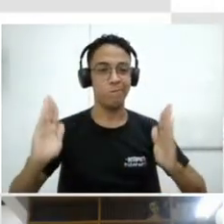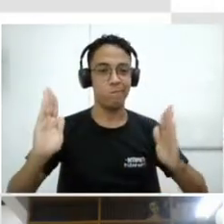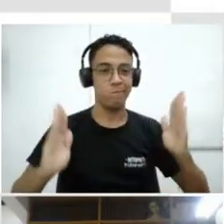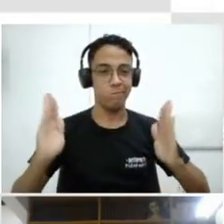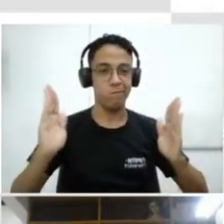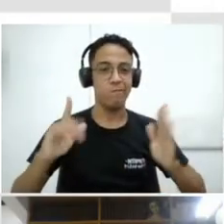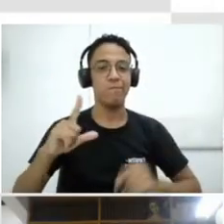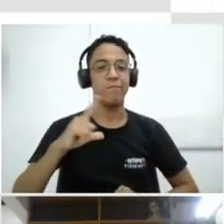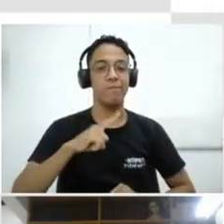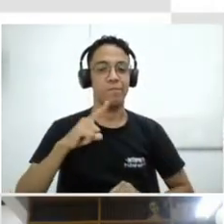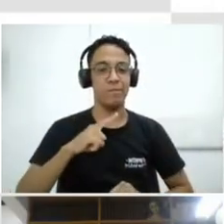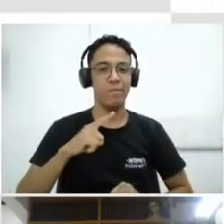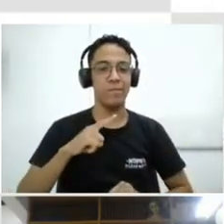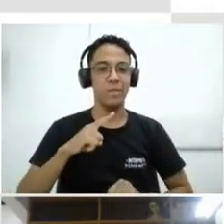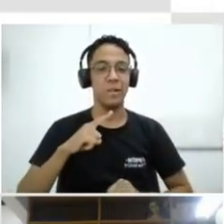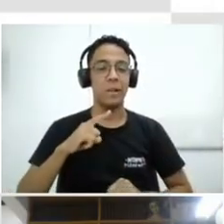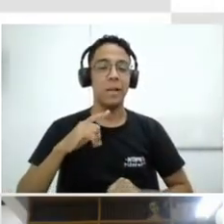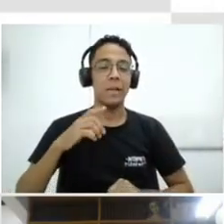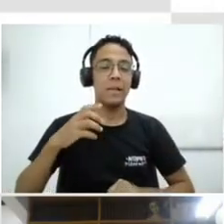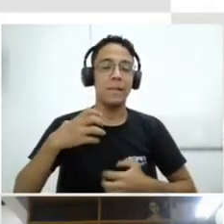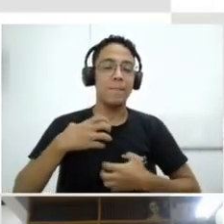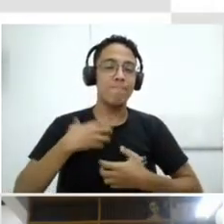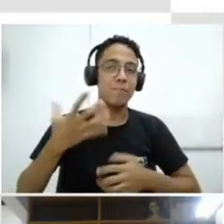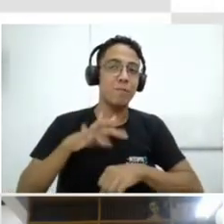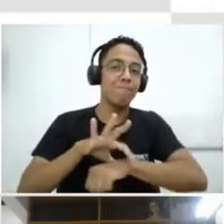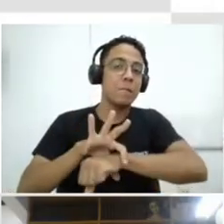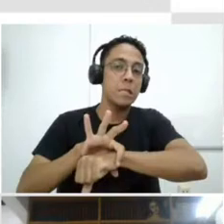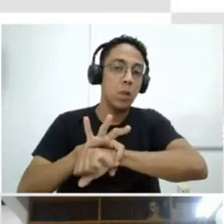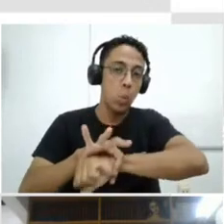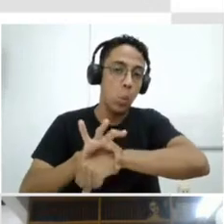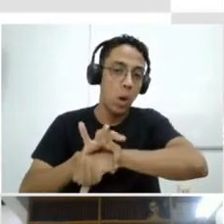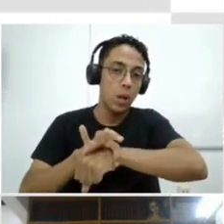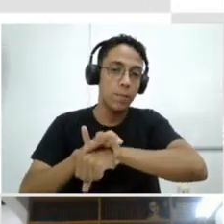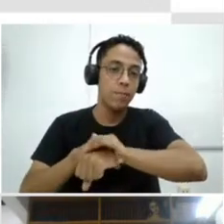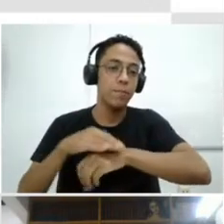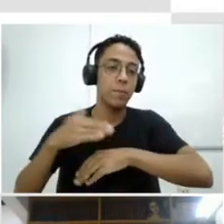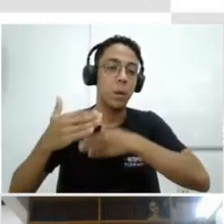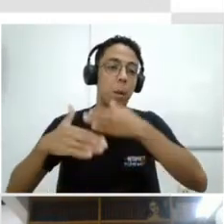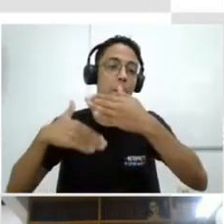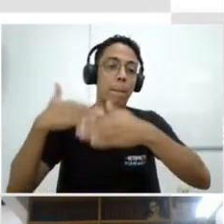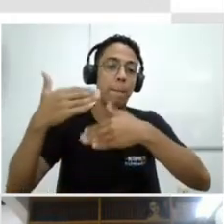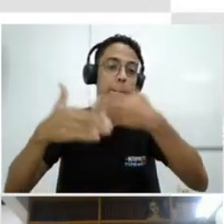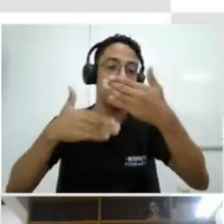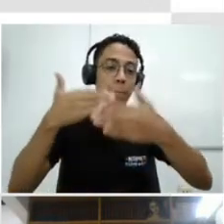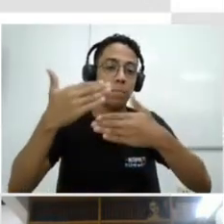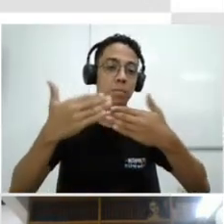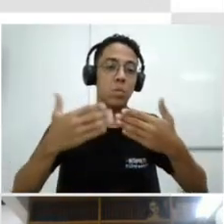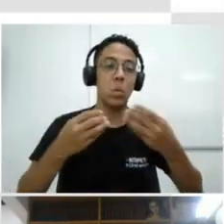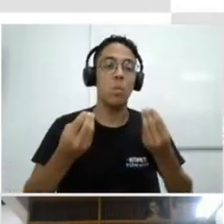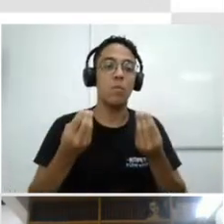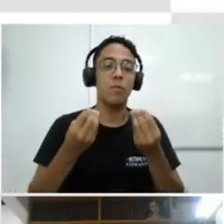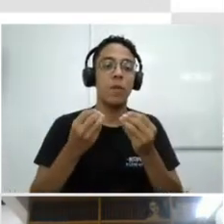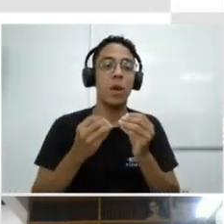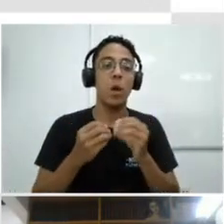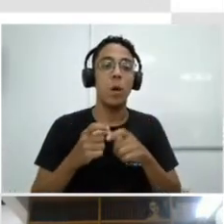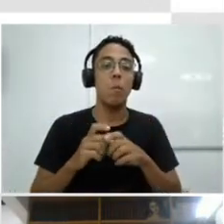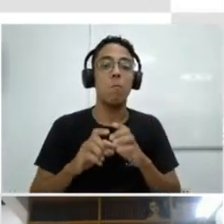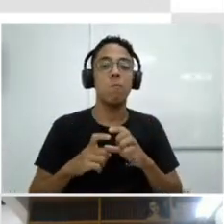referência seguro, né, em relação a medir depois, então, qual vai ser o aumento do aquecimento na